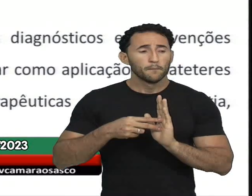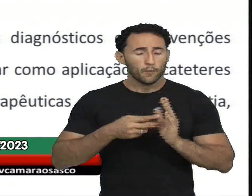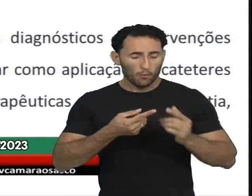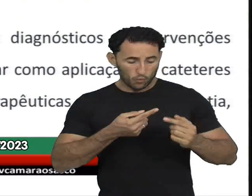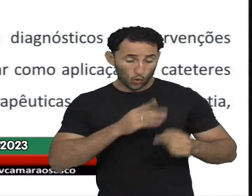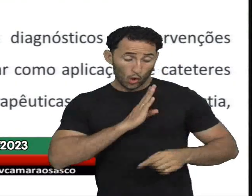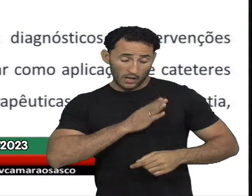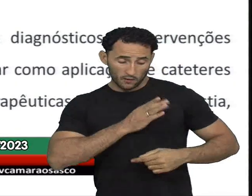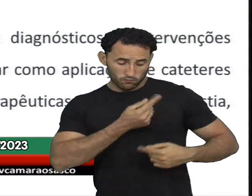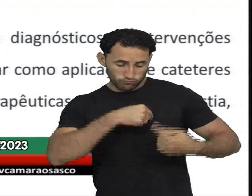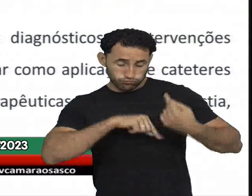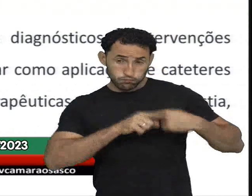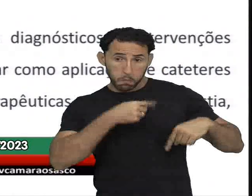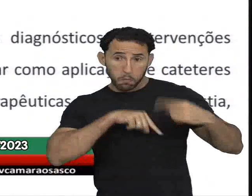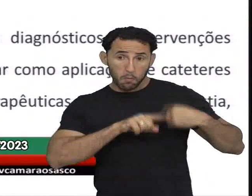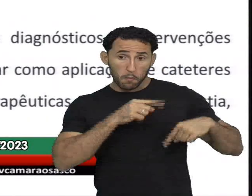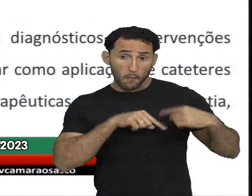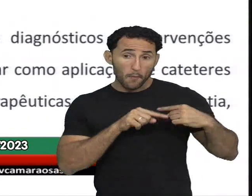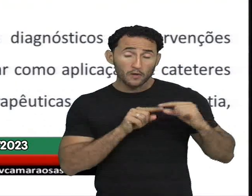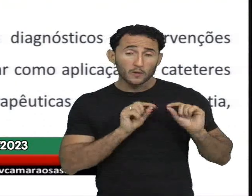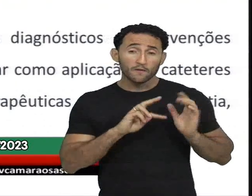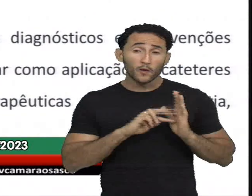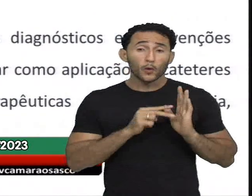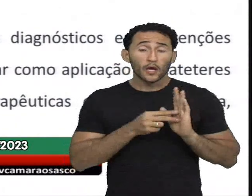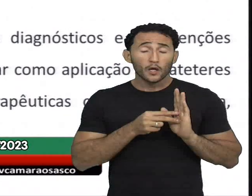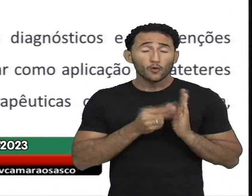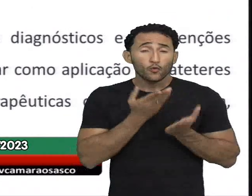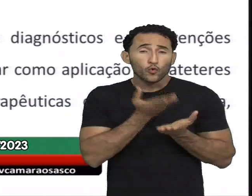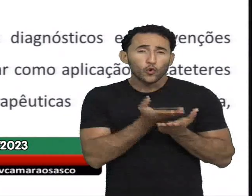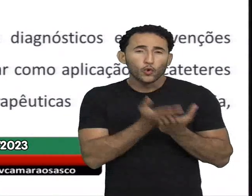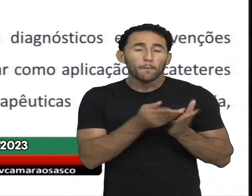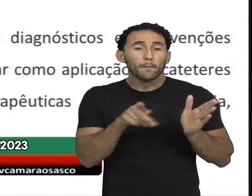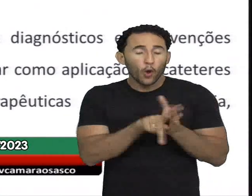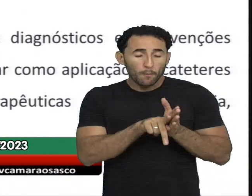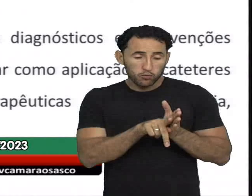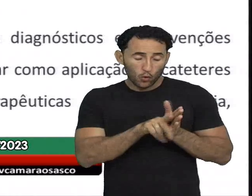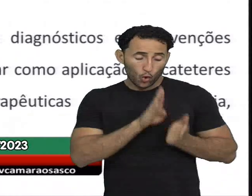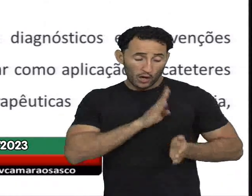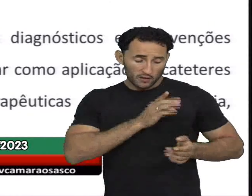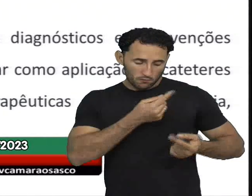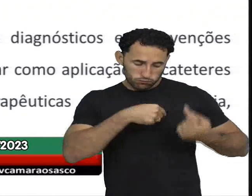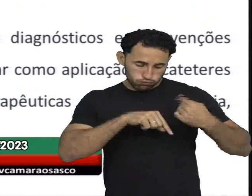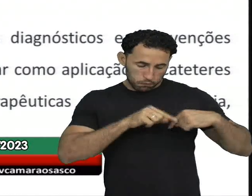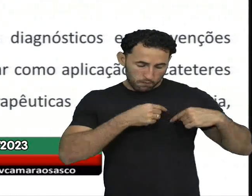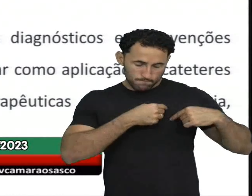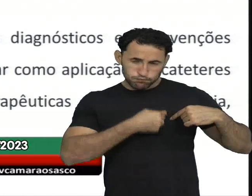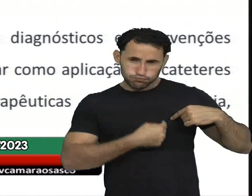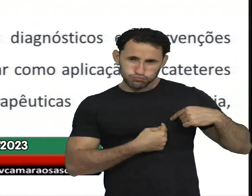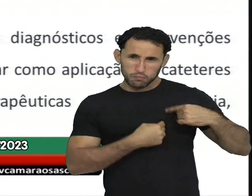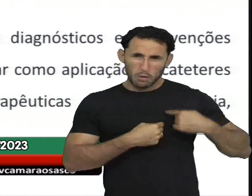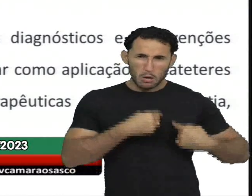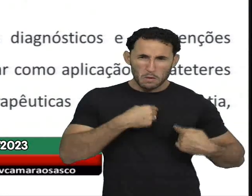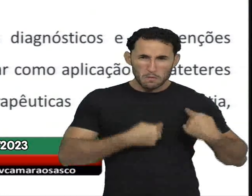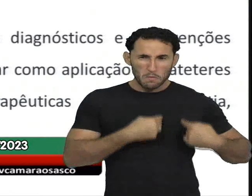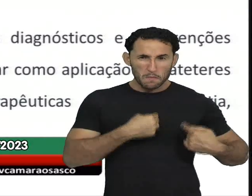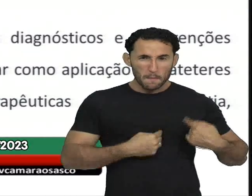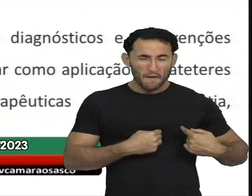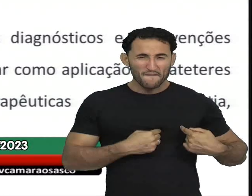é o estudo do vaso. Esse vaso pode ser uma artéria, esse vaso pode ser uma